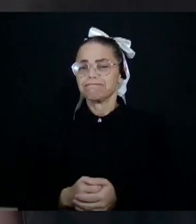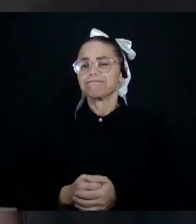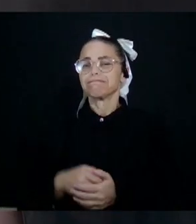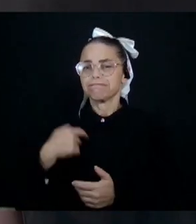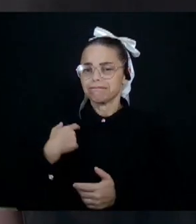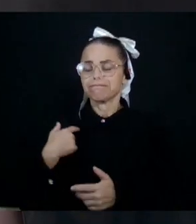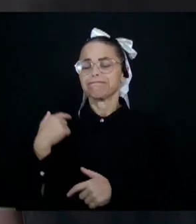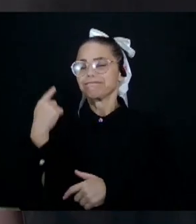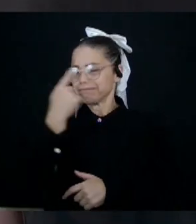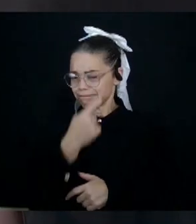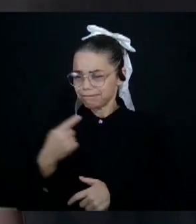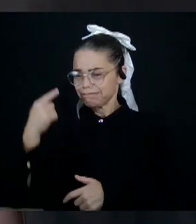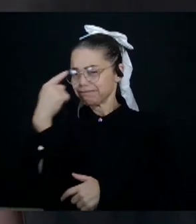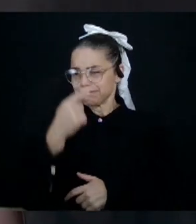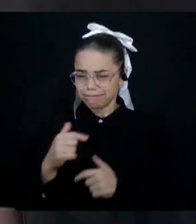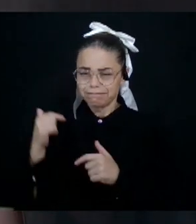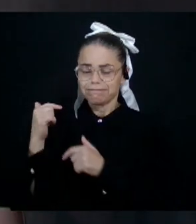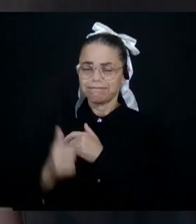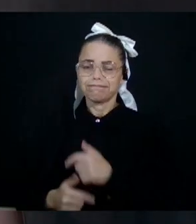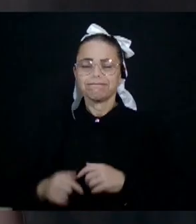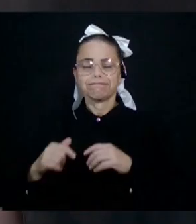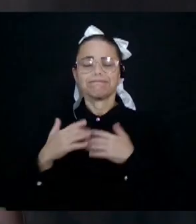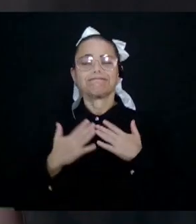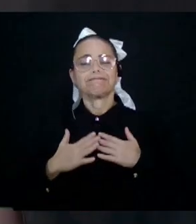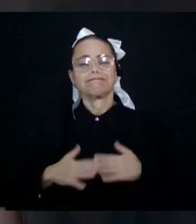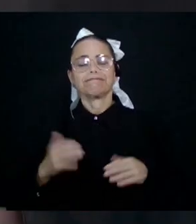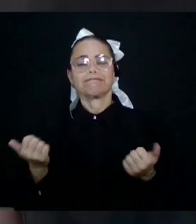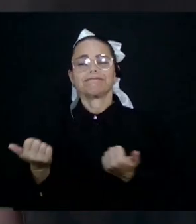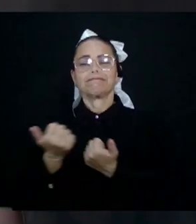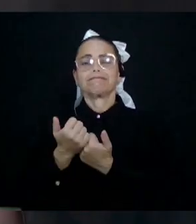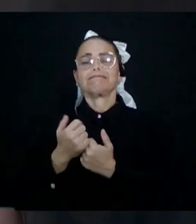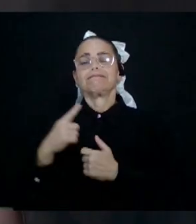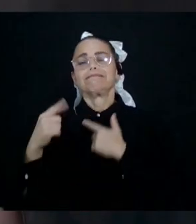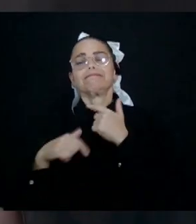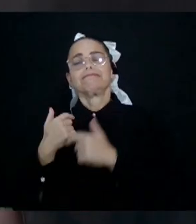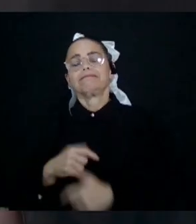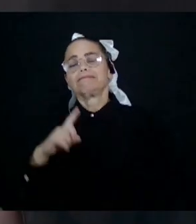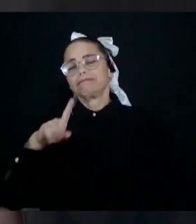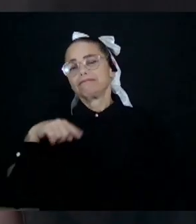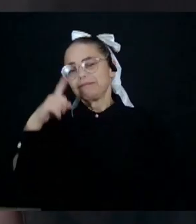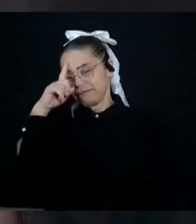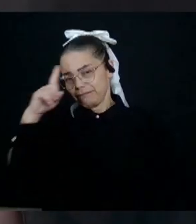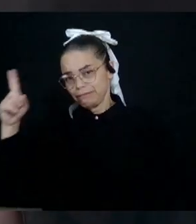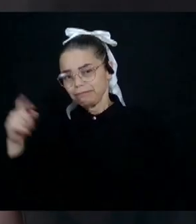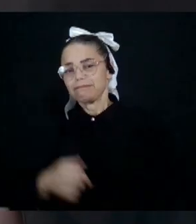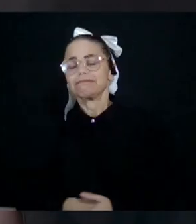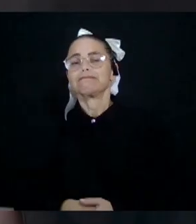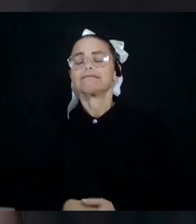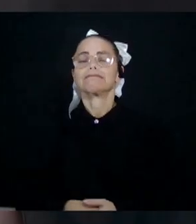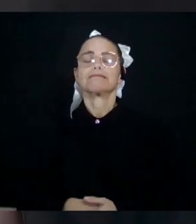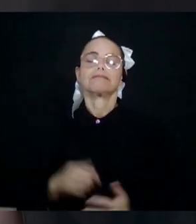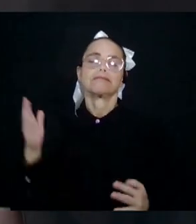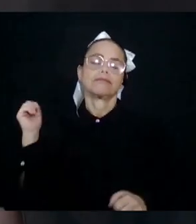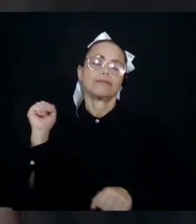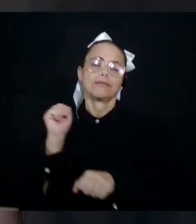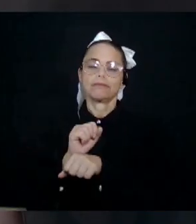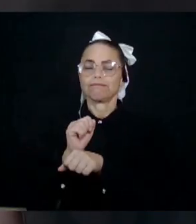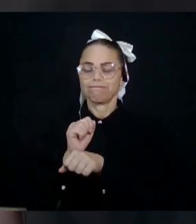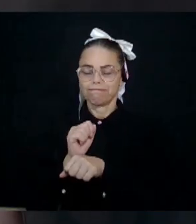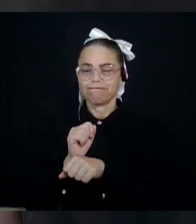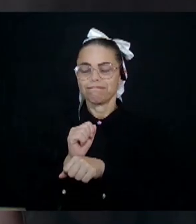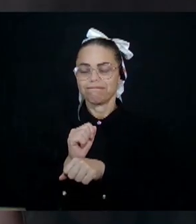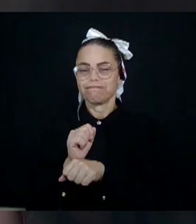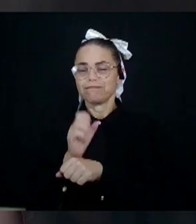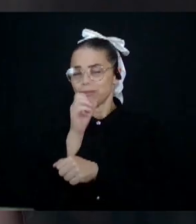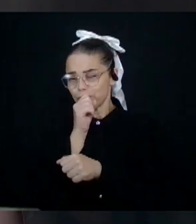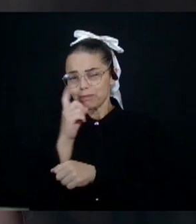de trabalho, descanso para compensar, para trabalhar no dia seguinte, né. Então quando a gente tem uma pausa, ainda que seja num final de